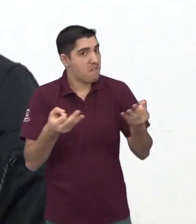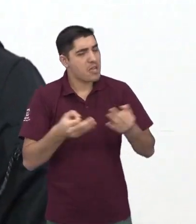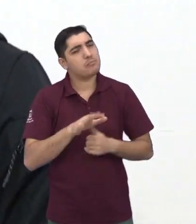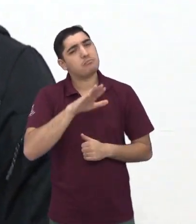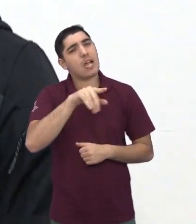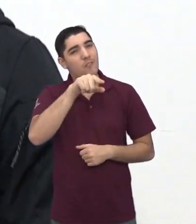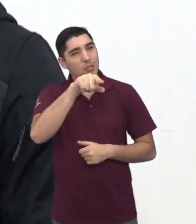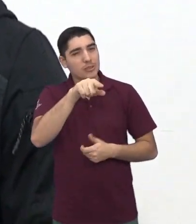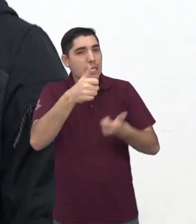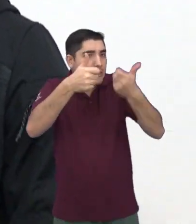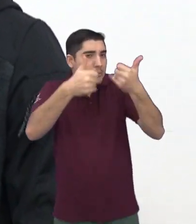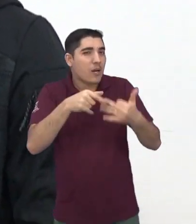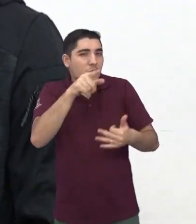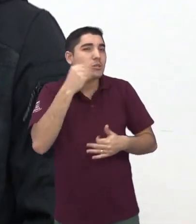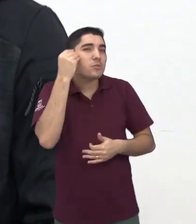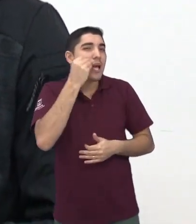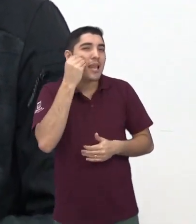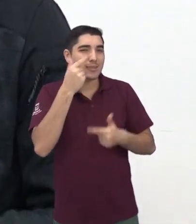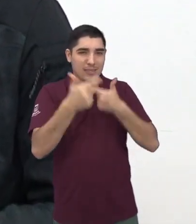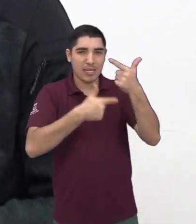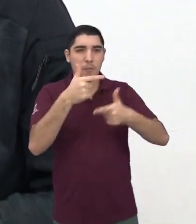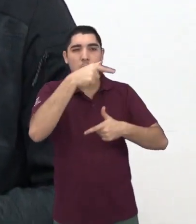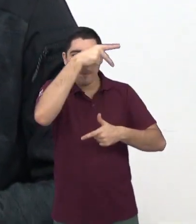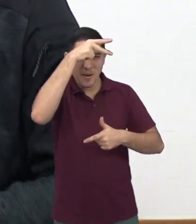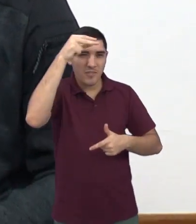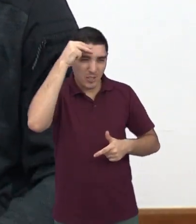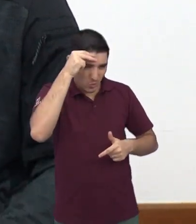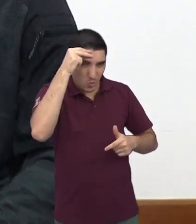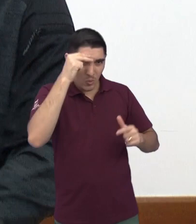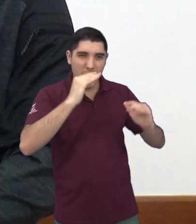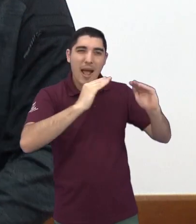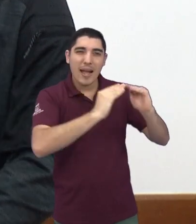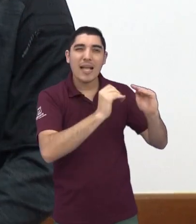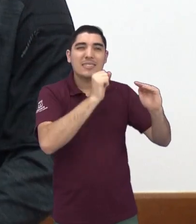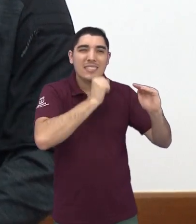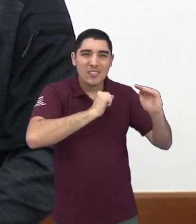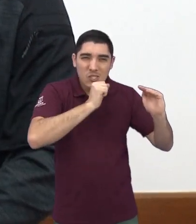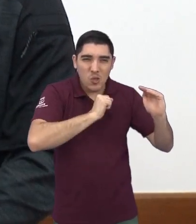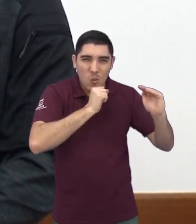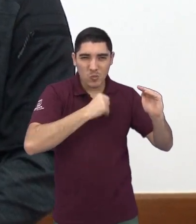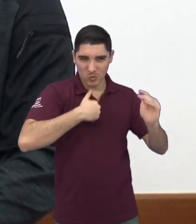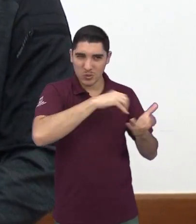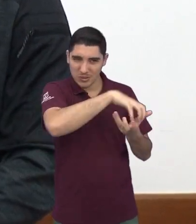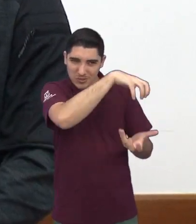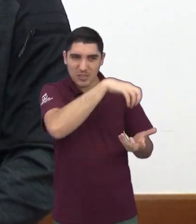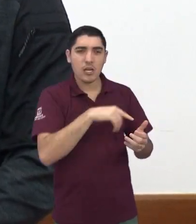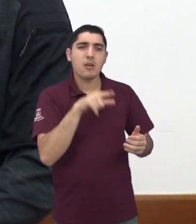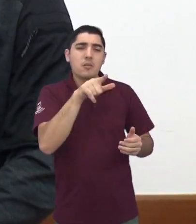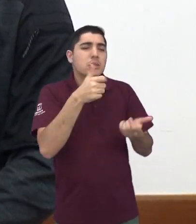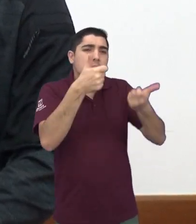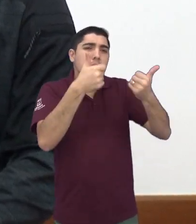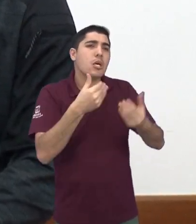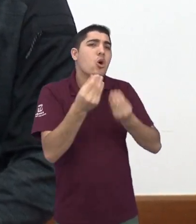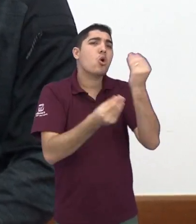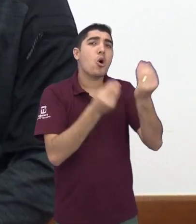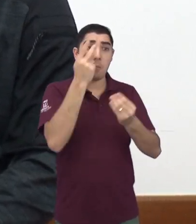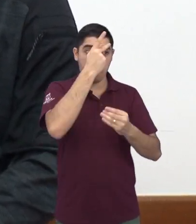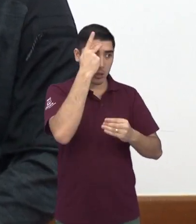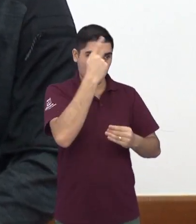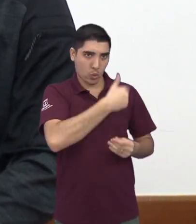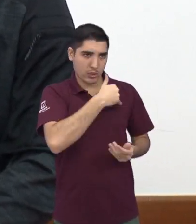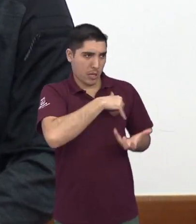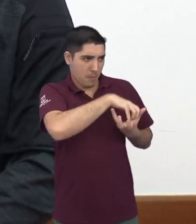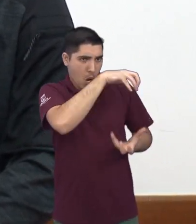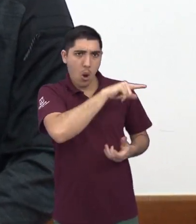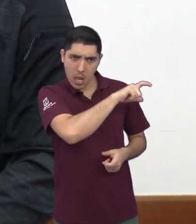você trabalhou, né, na Casa do Idoso aqui em São José dos Campos, conta pra gente como você via até mesmo a procura da população idosa,